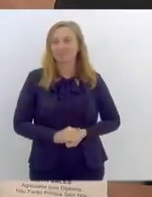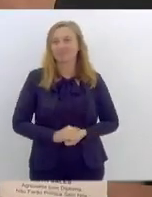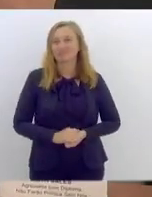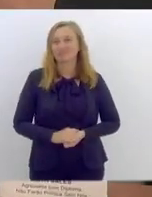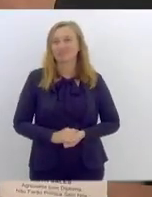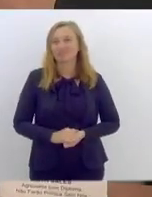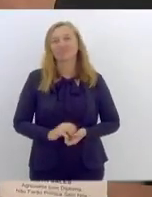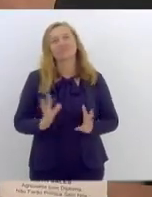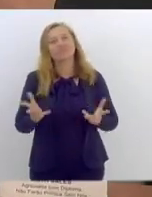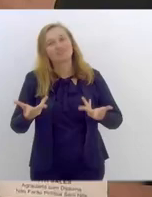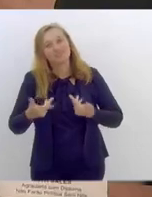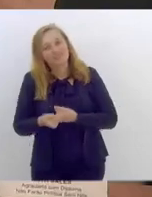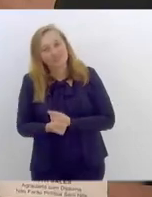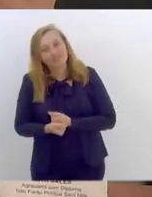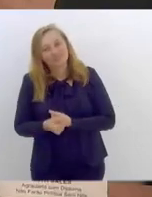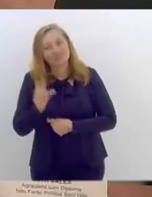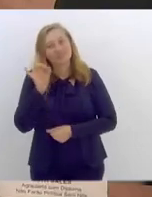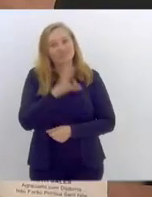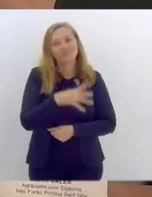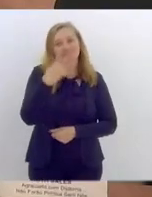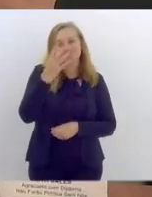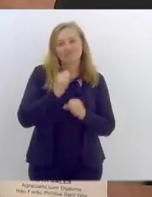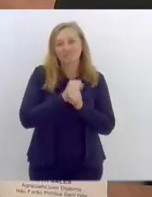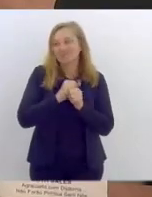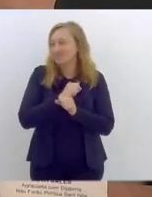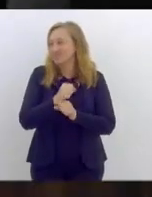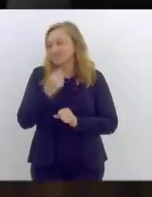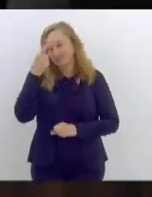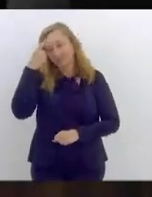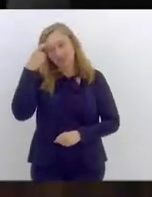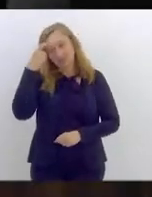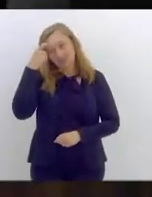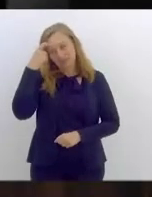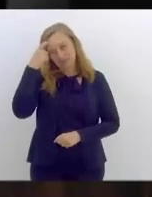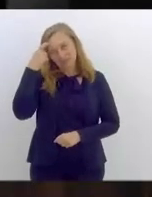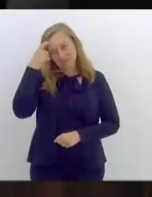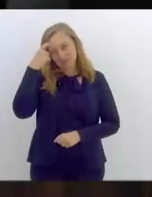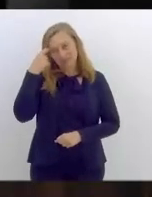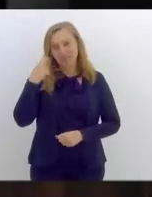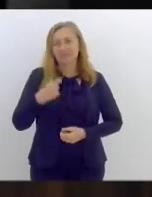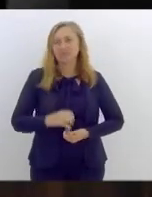tão maravilhosos nesses últimos 4 anos.